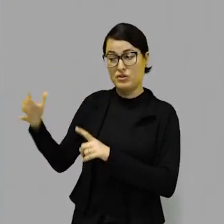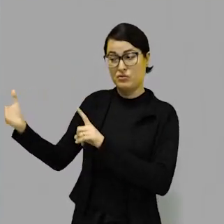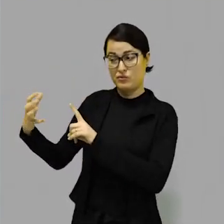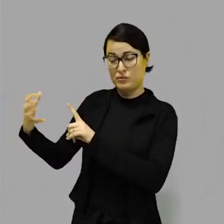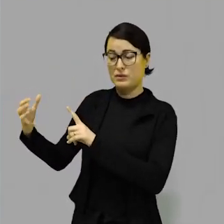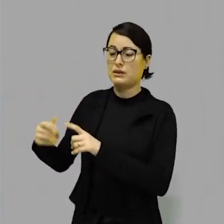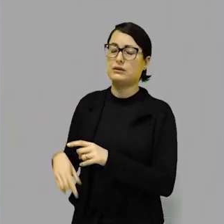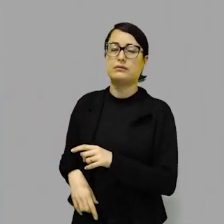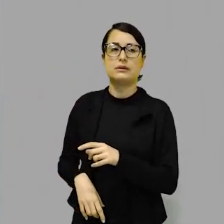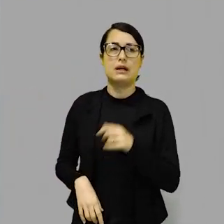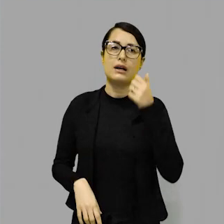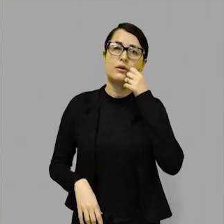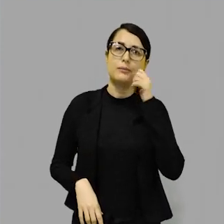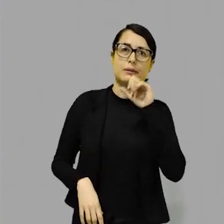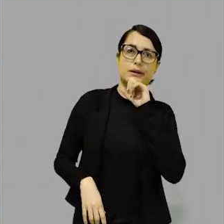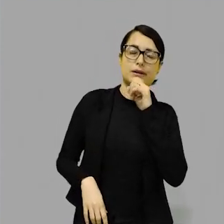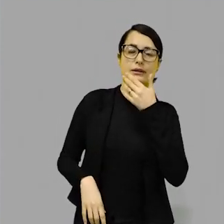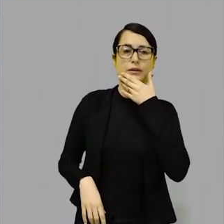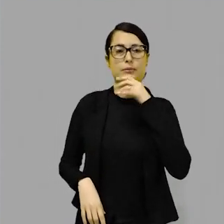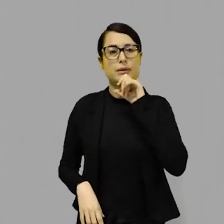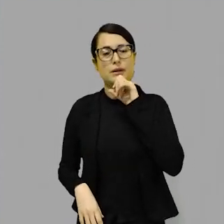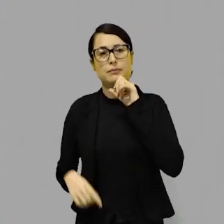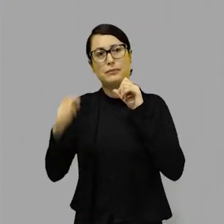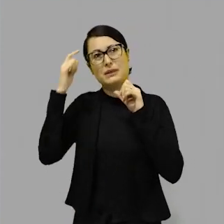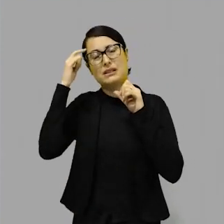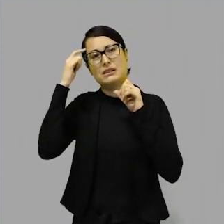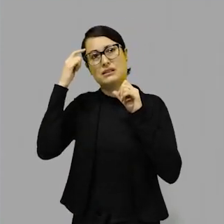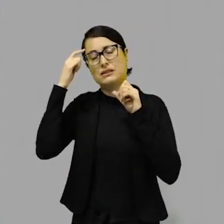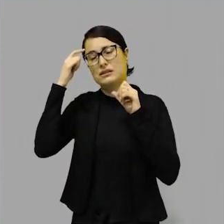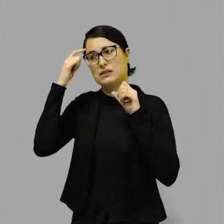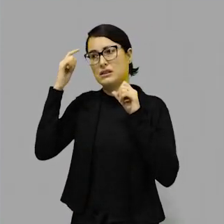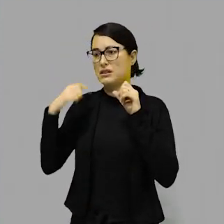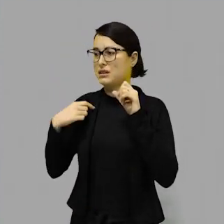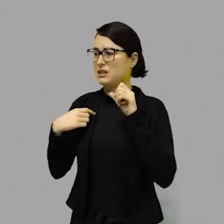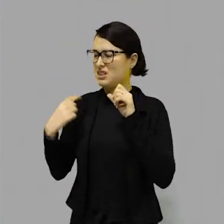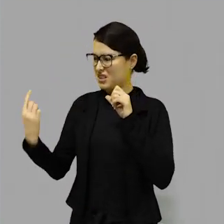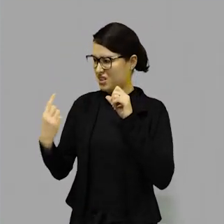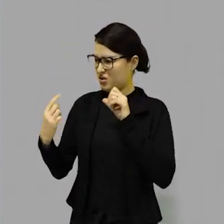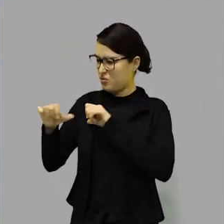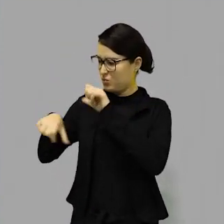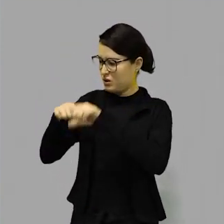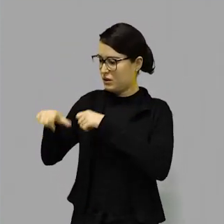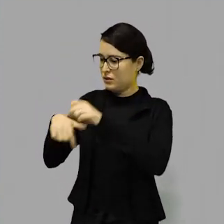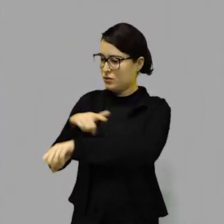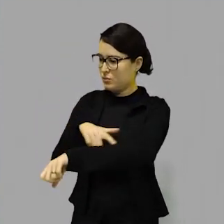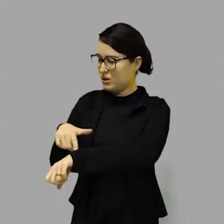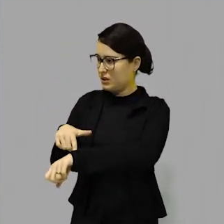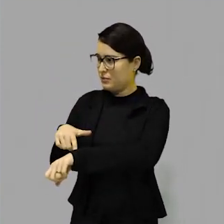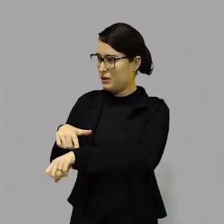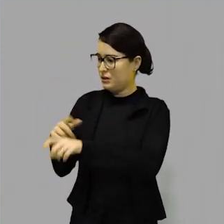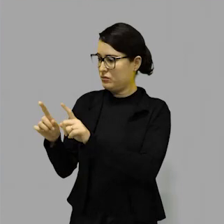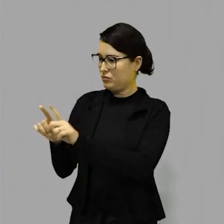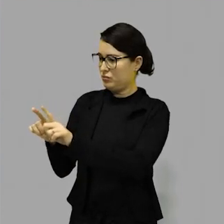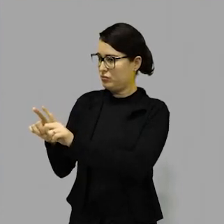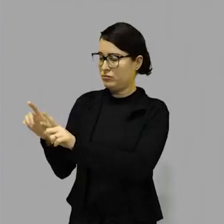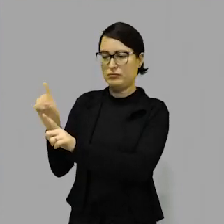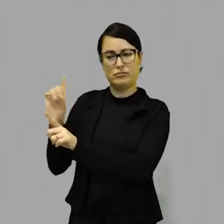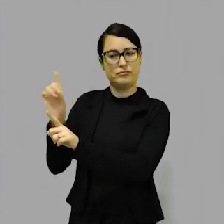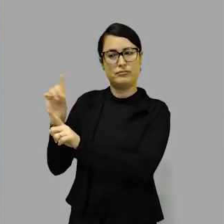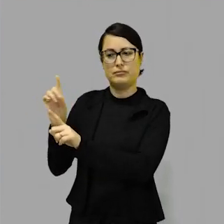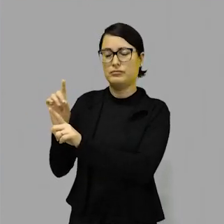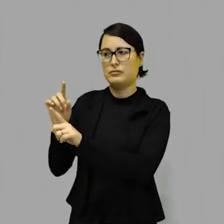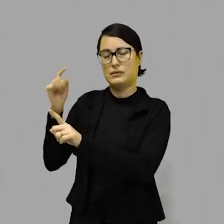teus pais pensam que por andar com aquelas pessoas, você também vai mudar o seu comportamento, você vai se comportar da mesma forma que